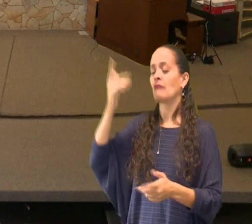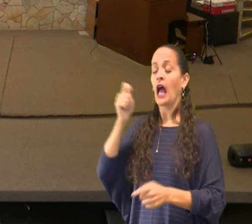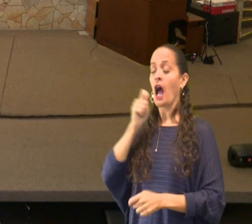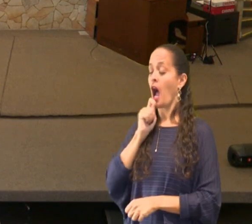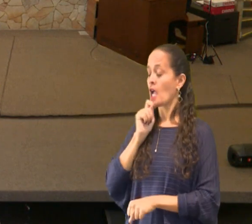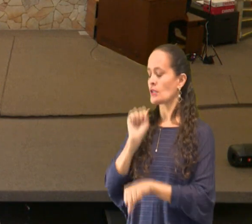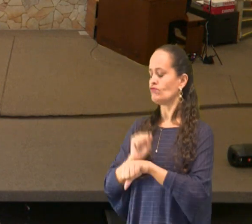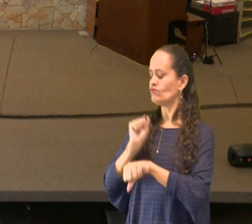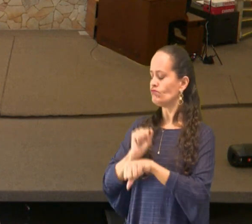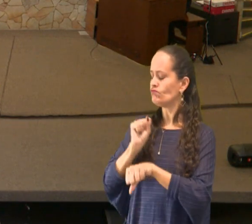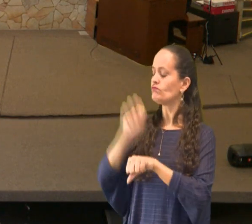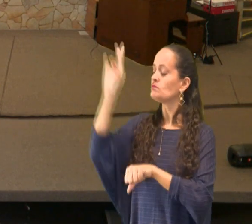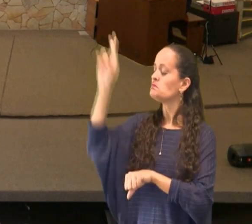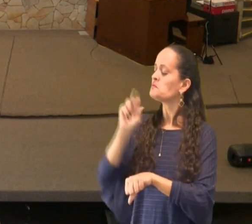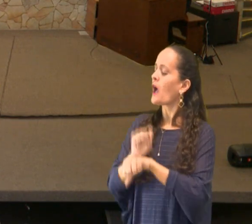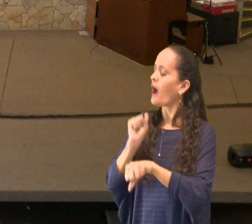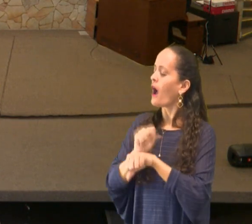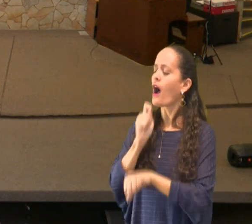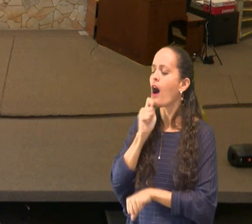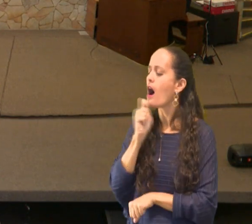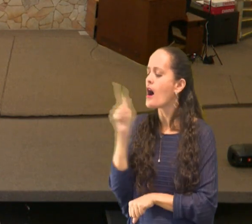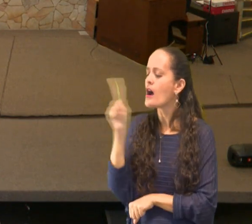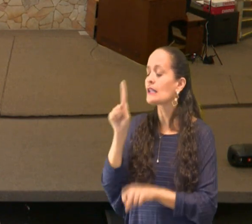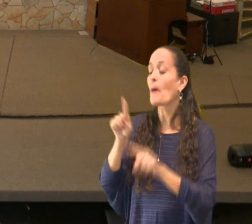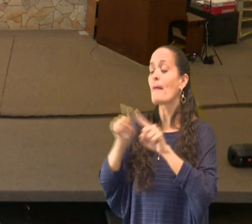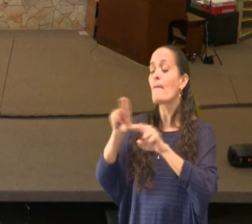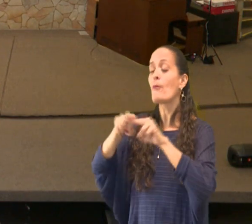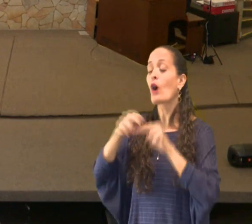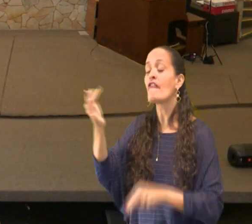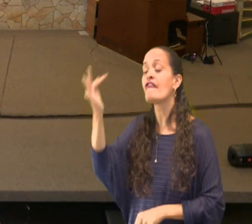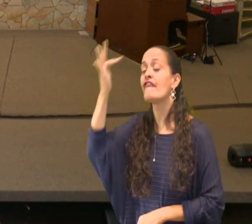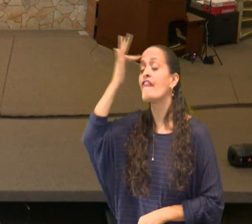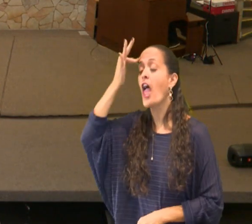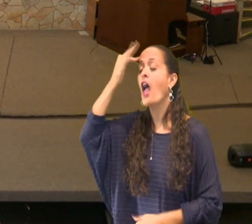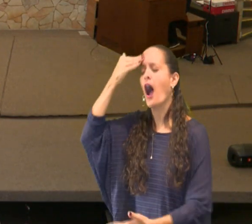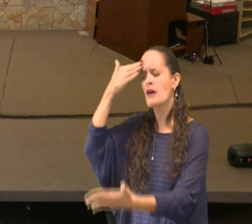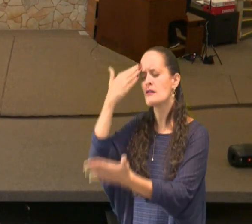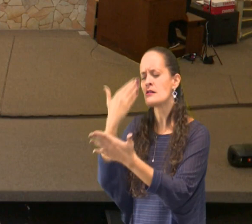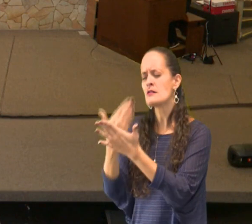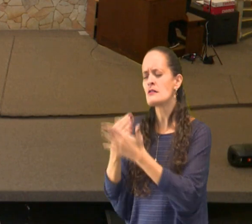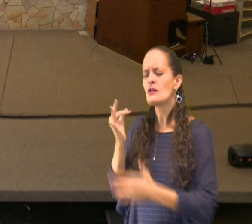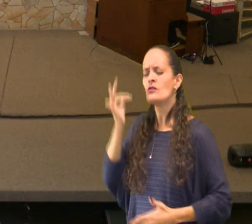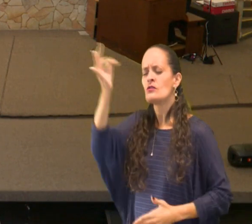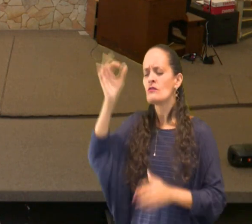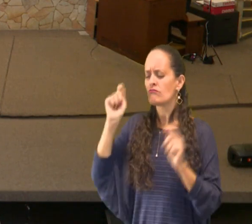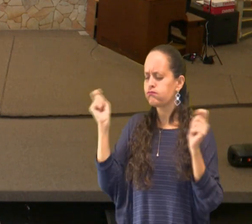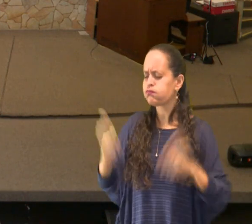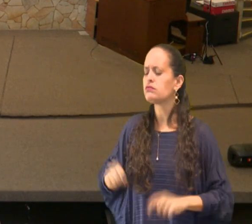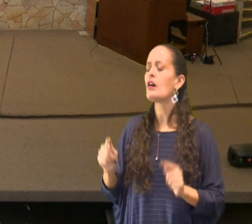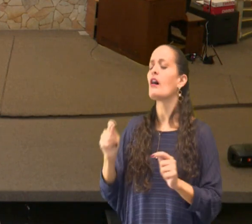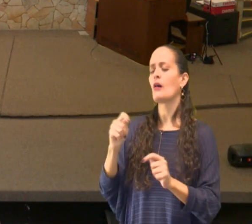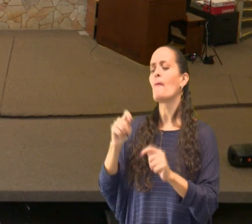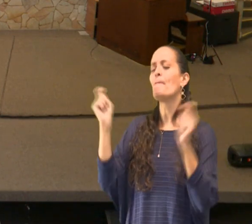do Senhor o que gostariam, mas pela fé, ó Deus, conseguem já desfrutar com ações de graça no coração,